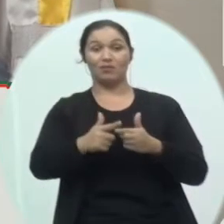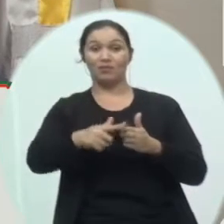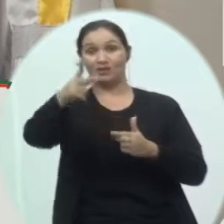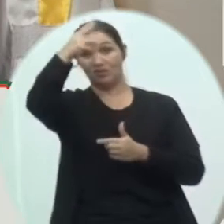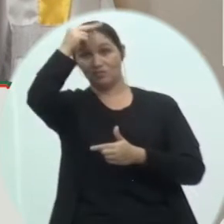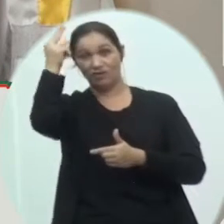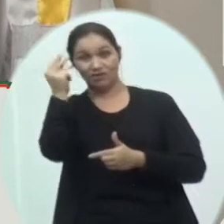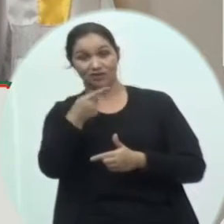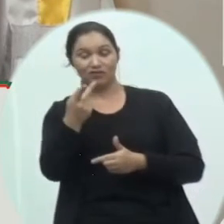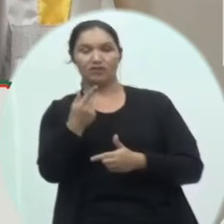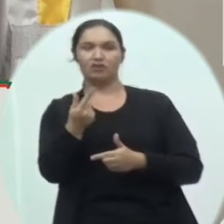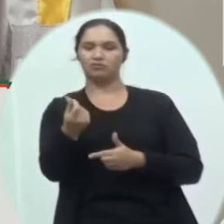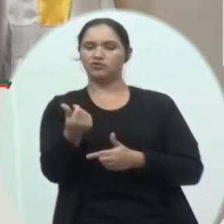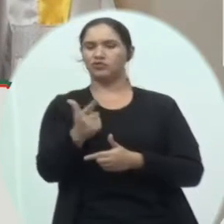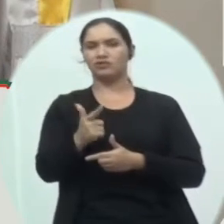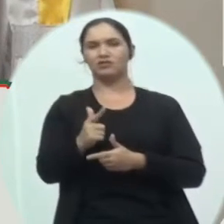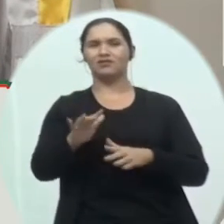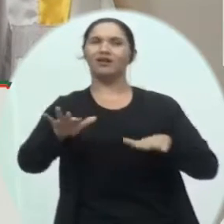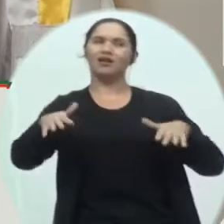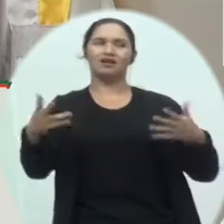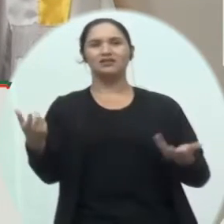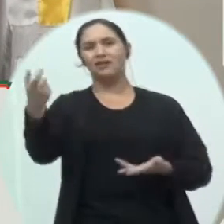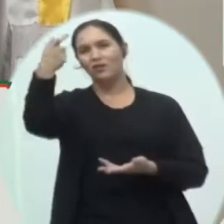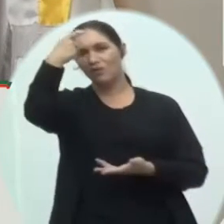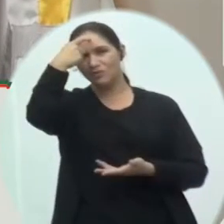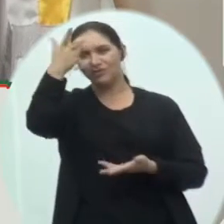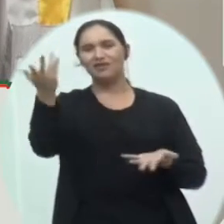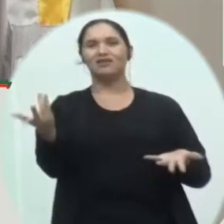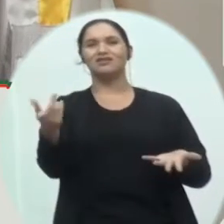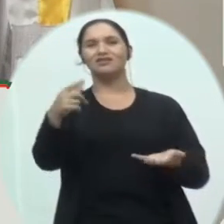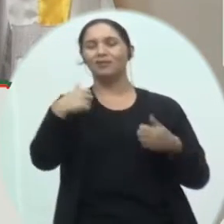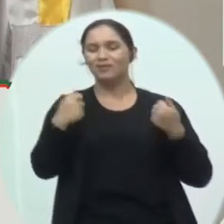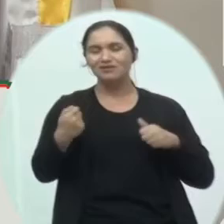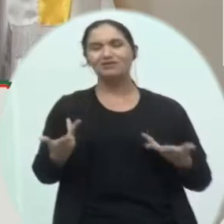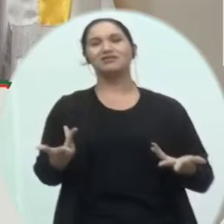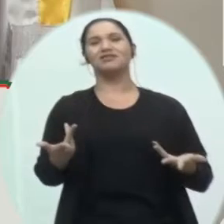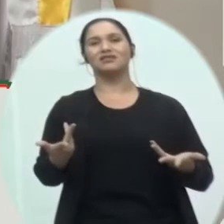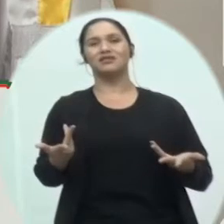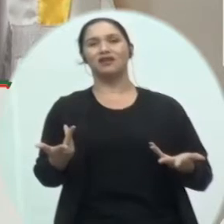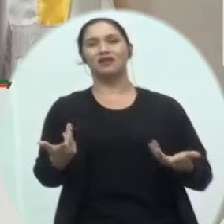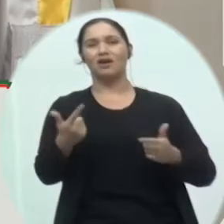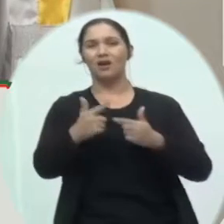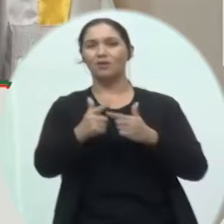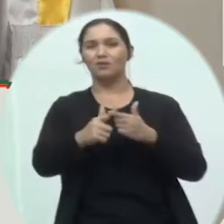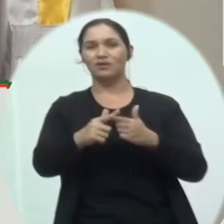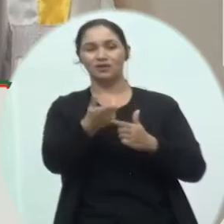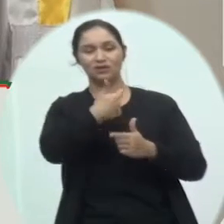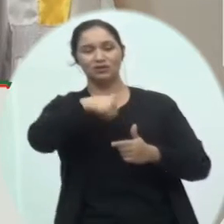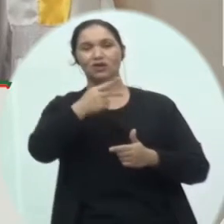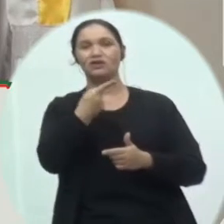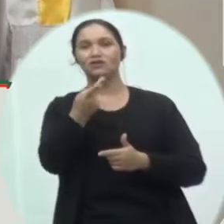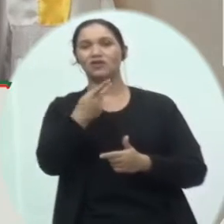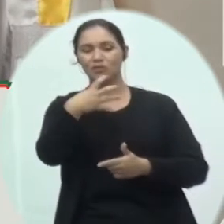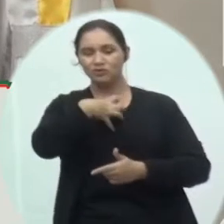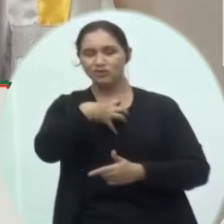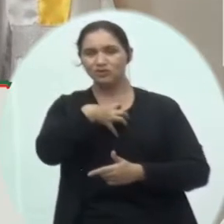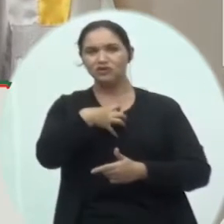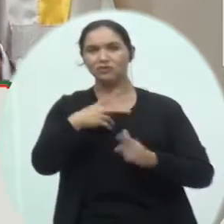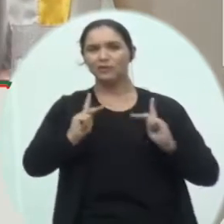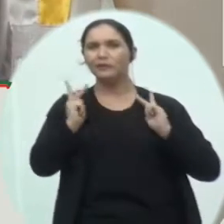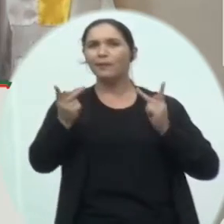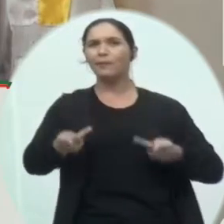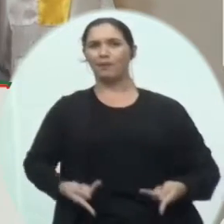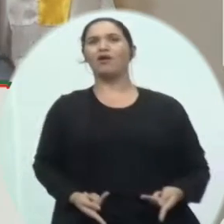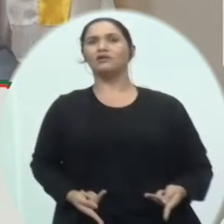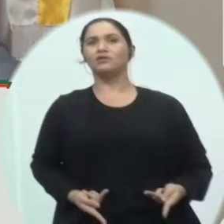Ora, vamos ter um pouquinho de consciência, né? Vamos ter humanização, gente. Nós estamos falando de humanização. Com relação ao discurso